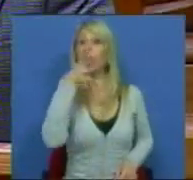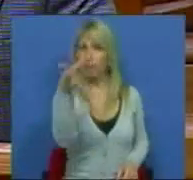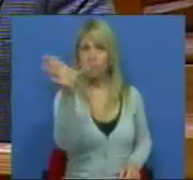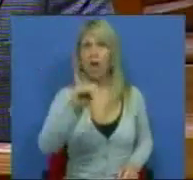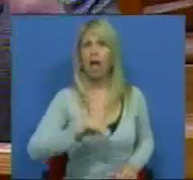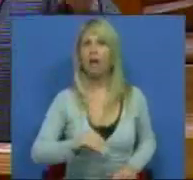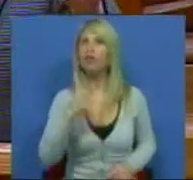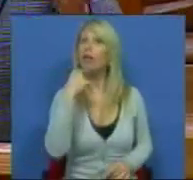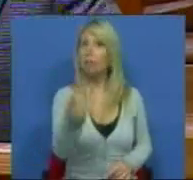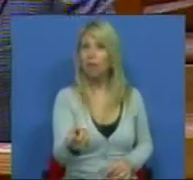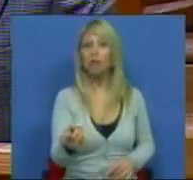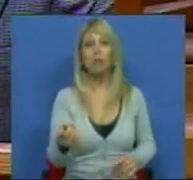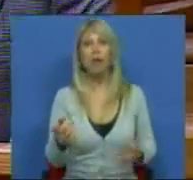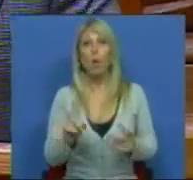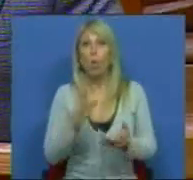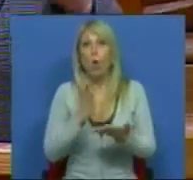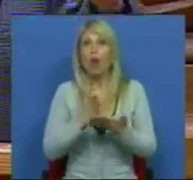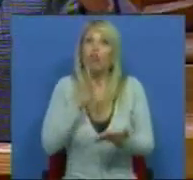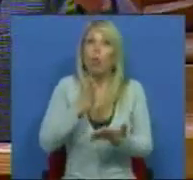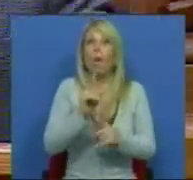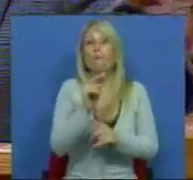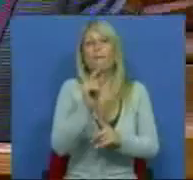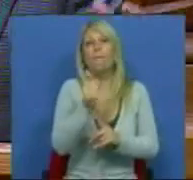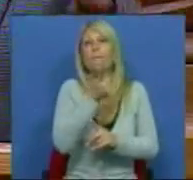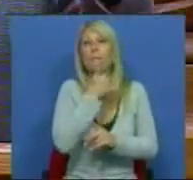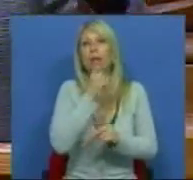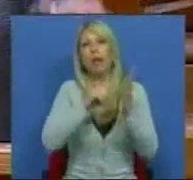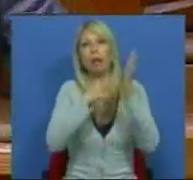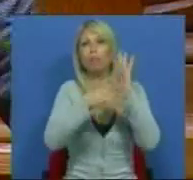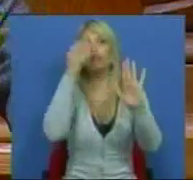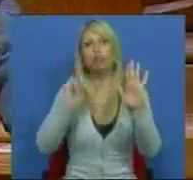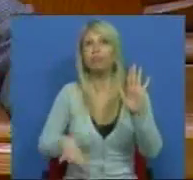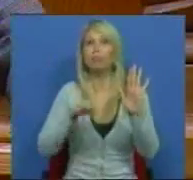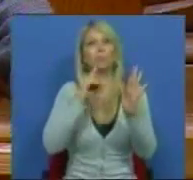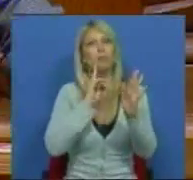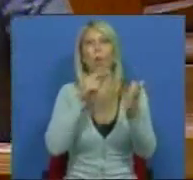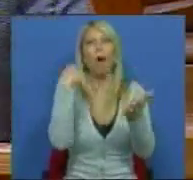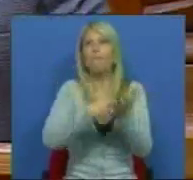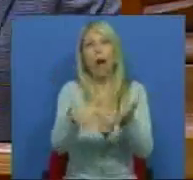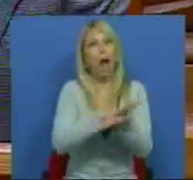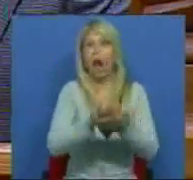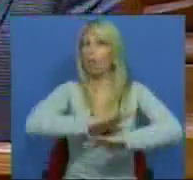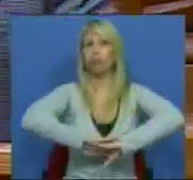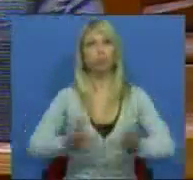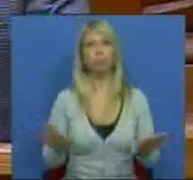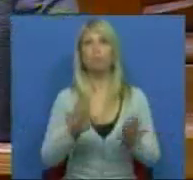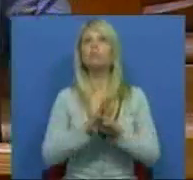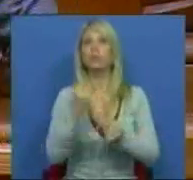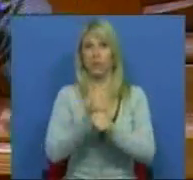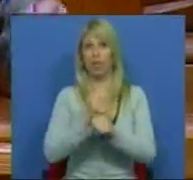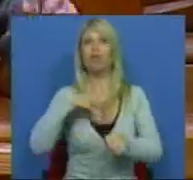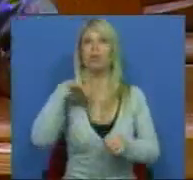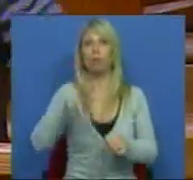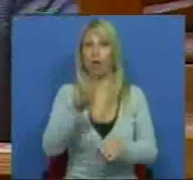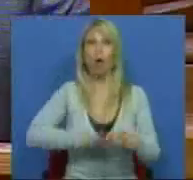mais. Disse não só que a medida de eliminar as isenções das taxas moderadoras no Serviço Nacional de Saúde